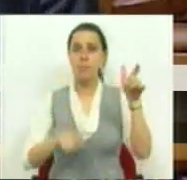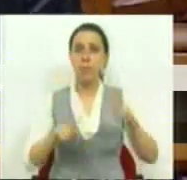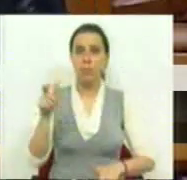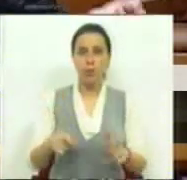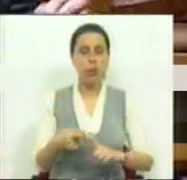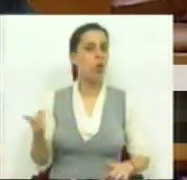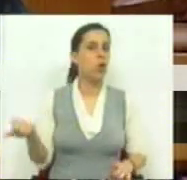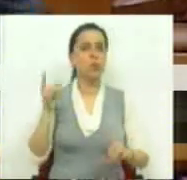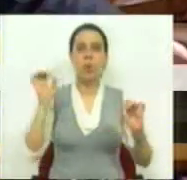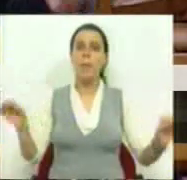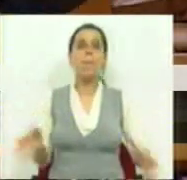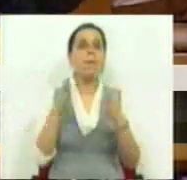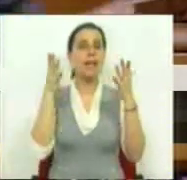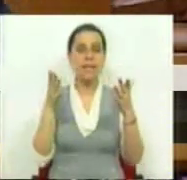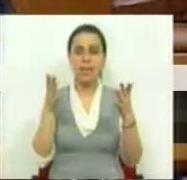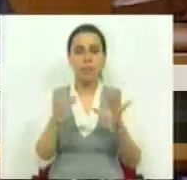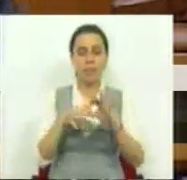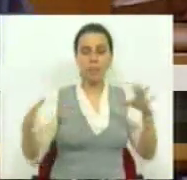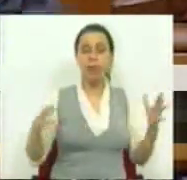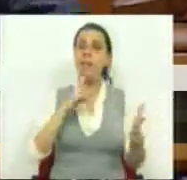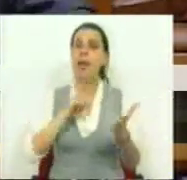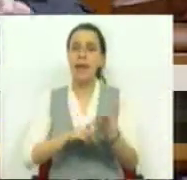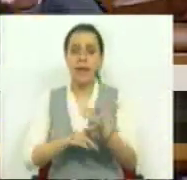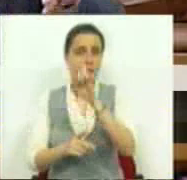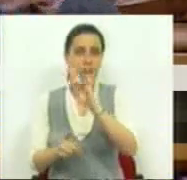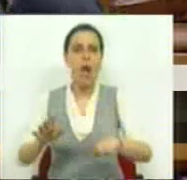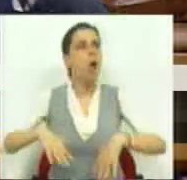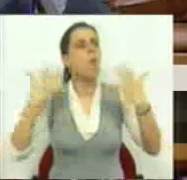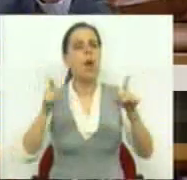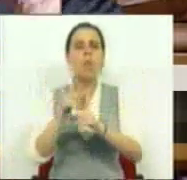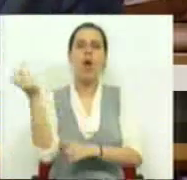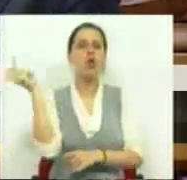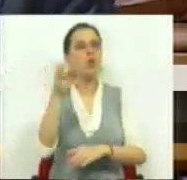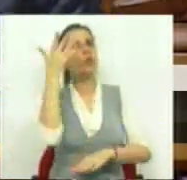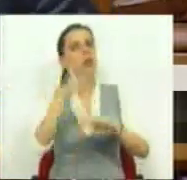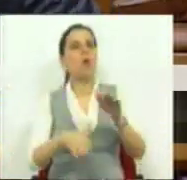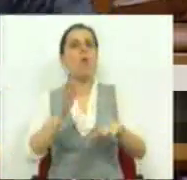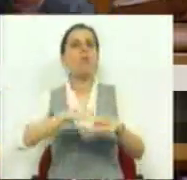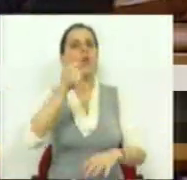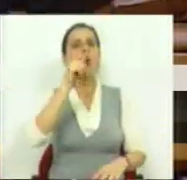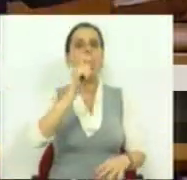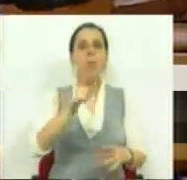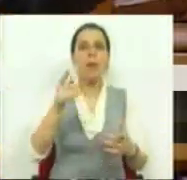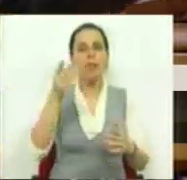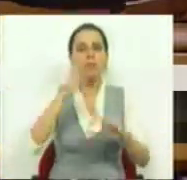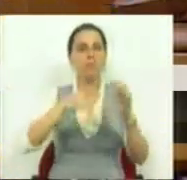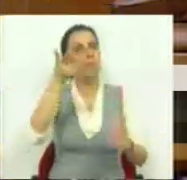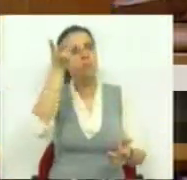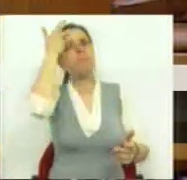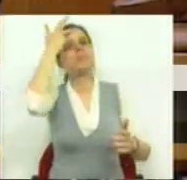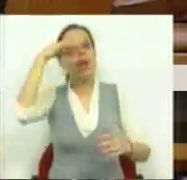populações, não é um princípio divorciado da realidade, qualquer coisa que surgiu porque o Bloco de Esquerda